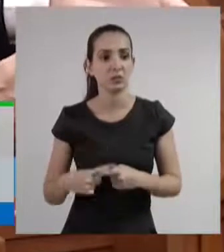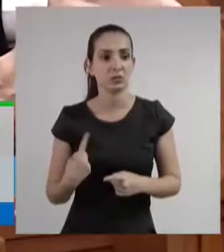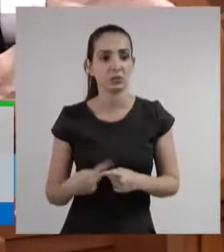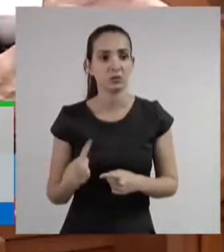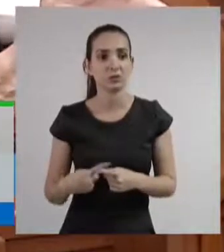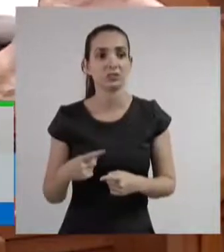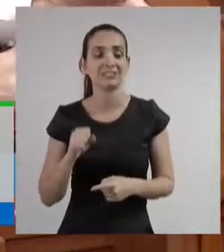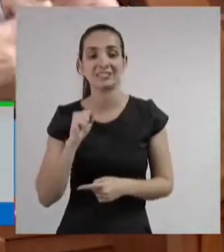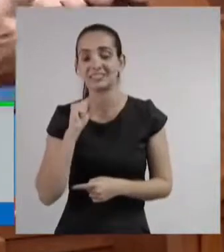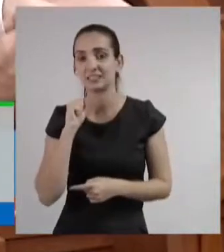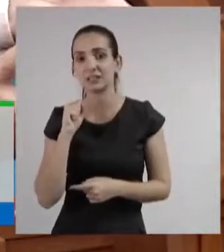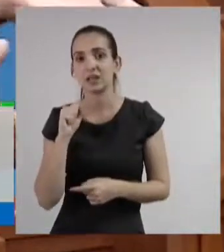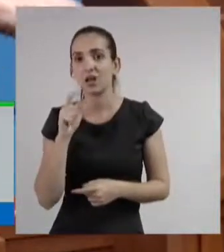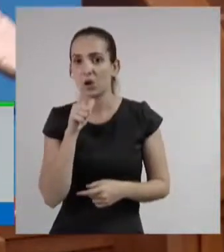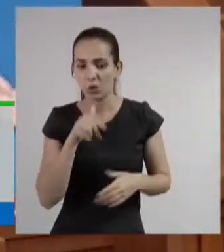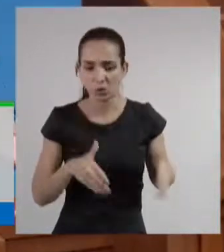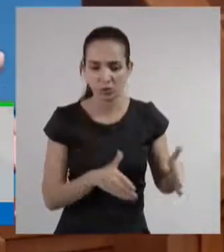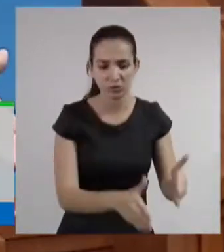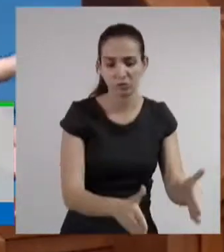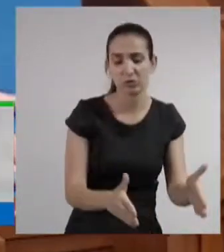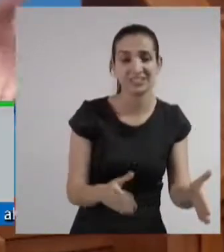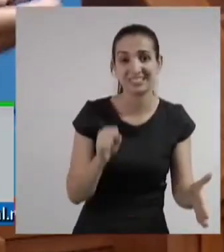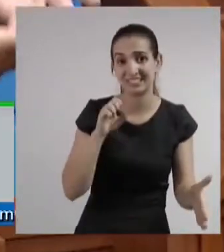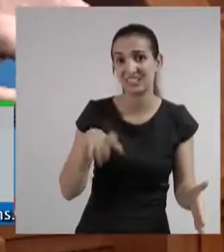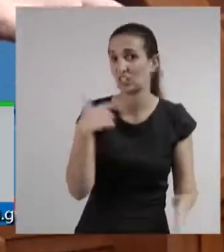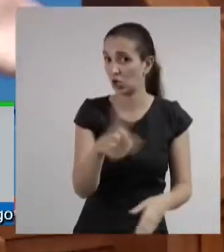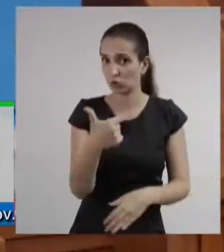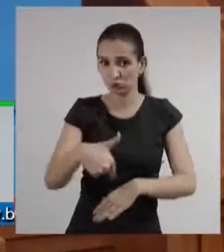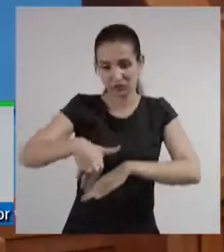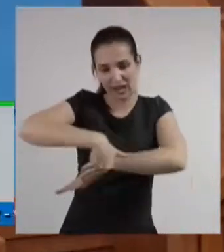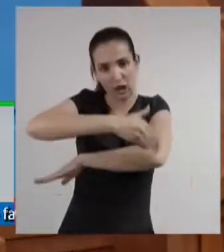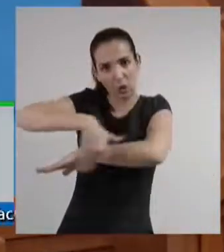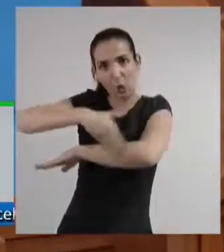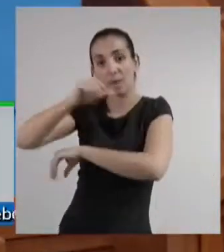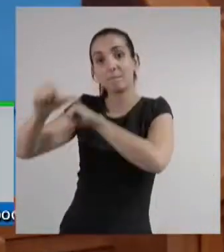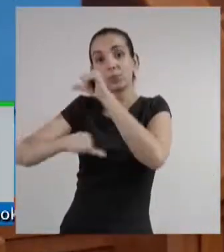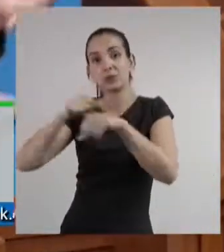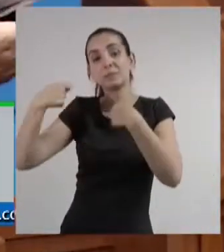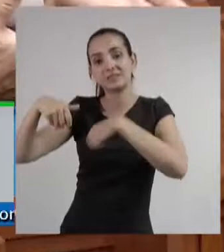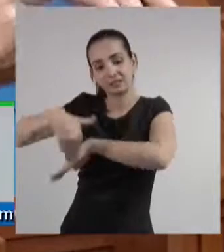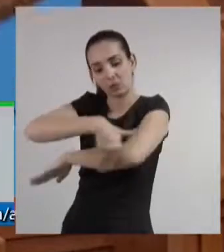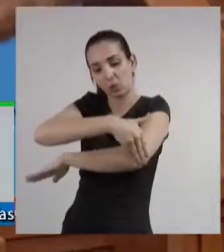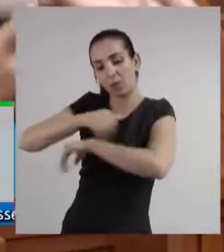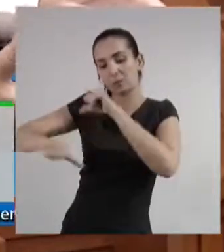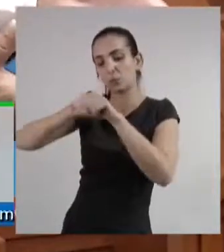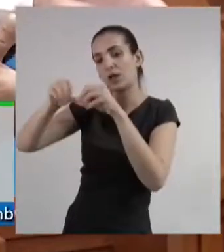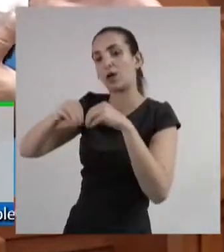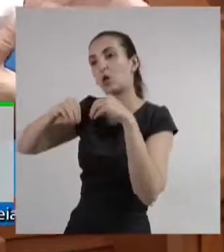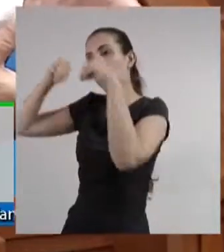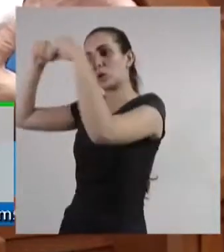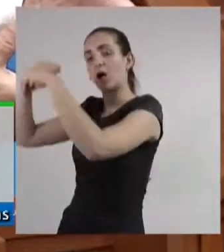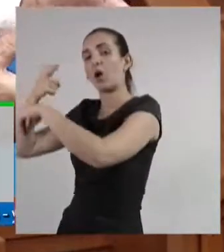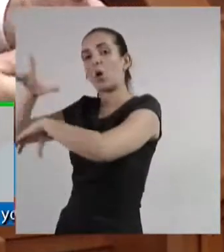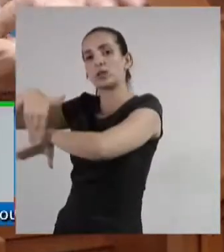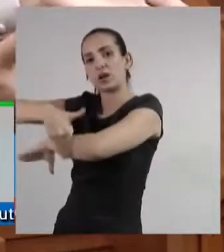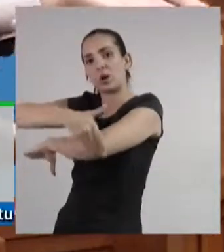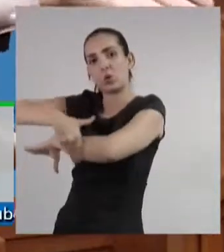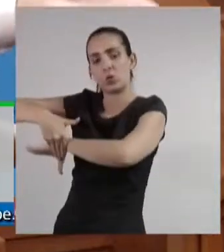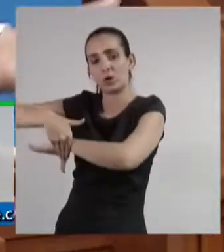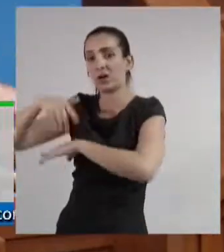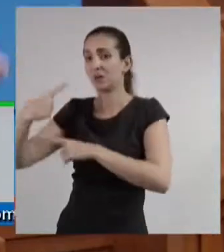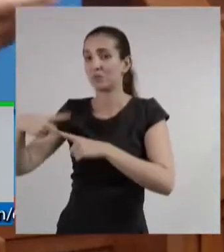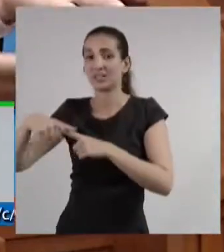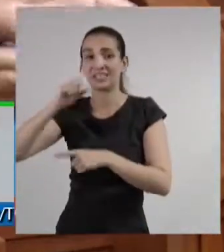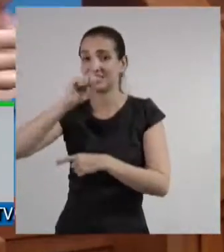e fazer a água do Rio da Prata barrenta do mesmo jeito. Porque quem tem que fazer essas conservações nas estradas municipais